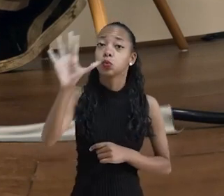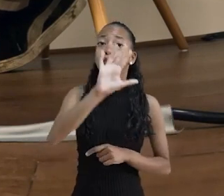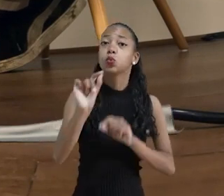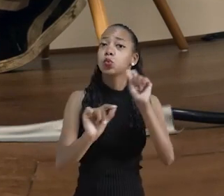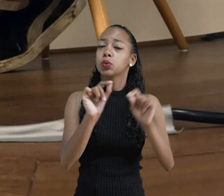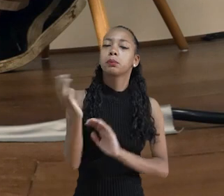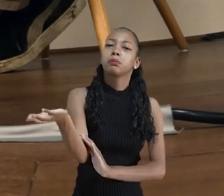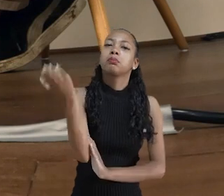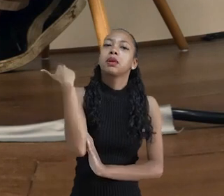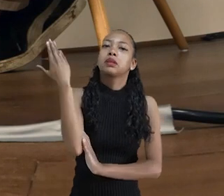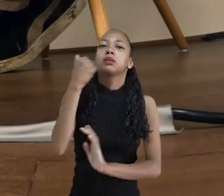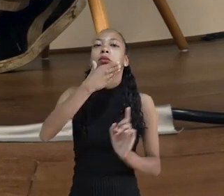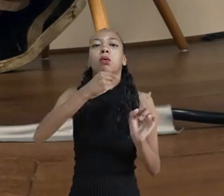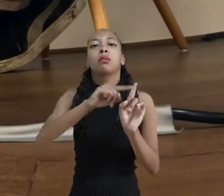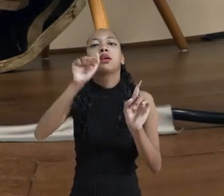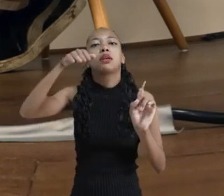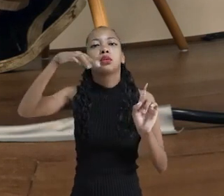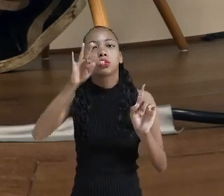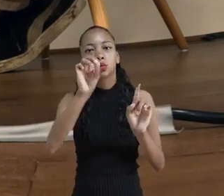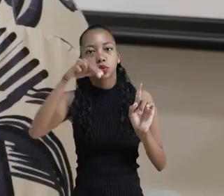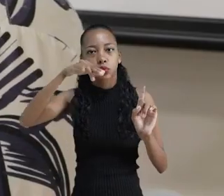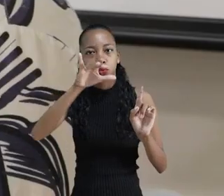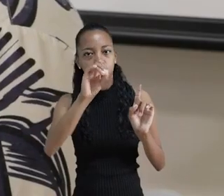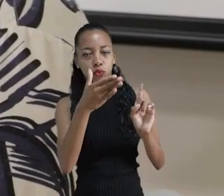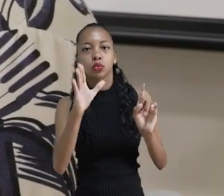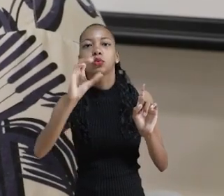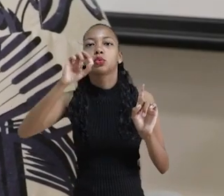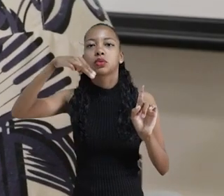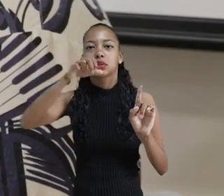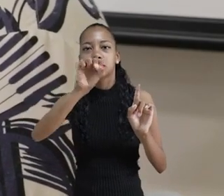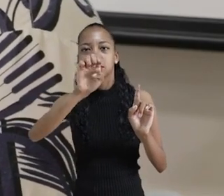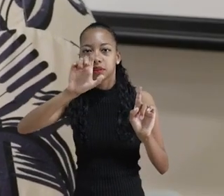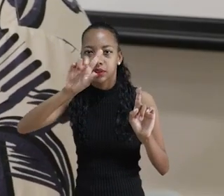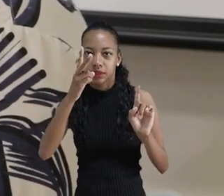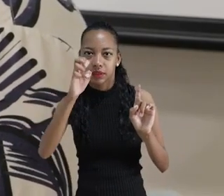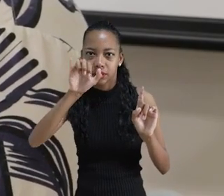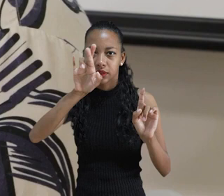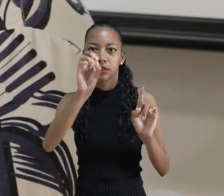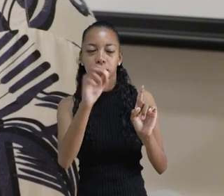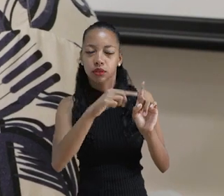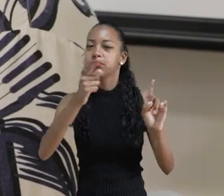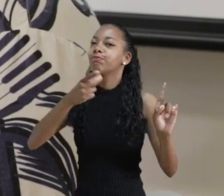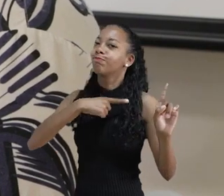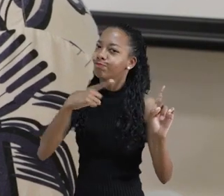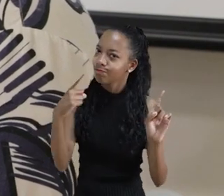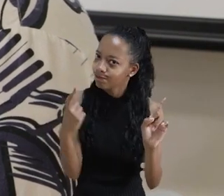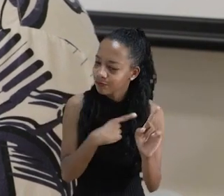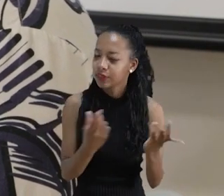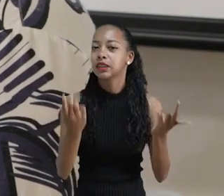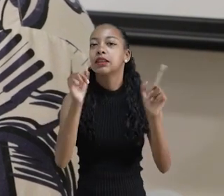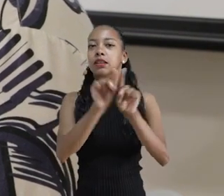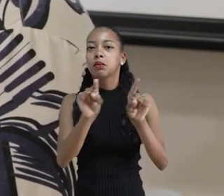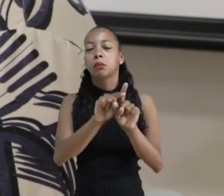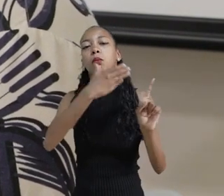país das ladainhas de Antônio Conselheiro o mesmo país confundia a direção da volante No rastro das sandlias quadradas